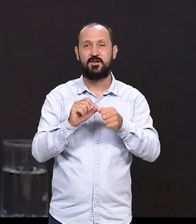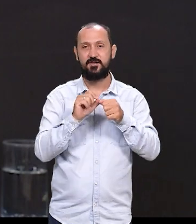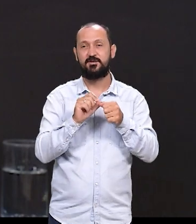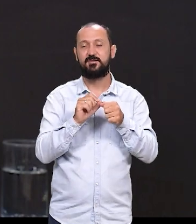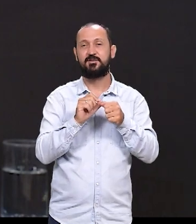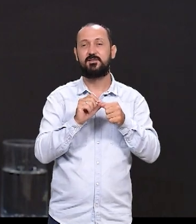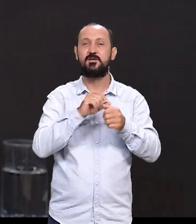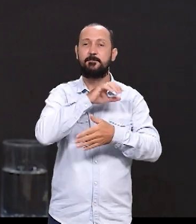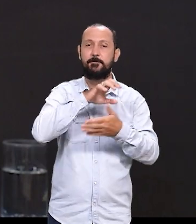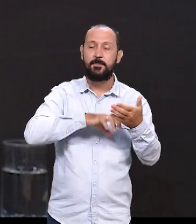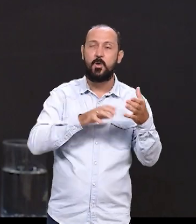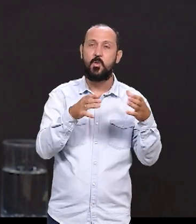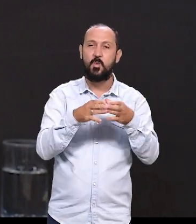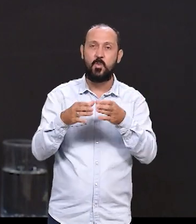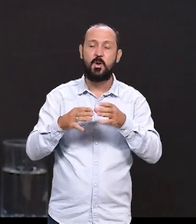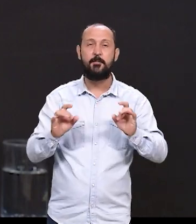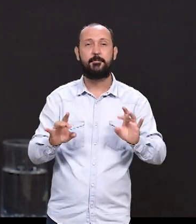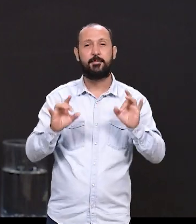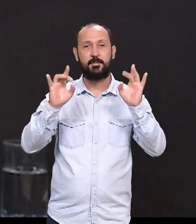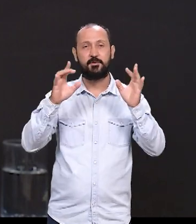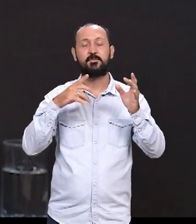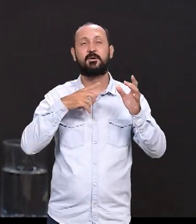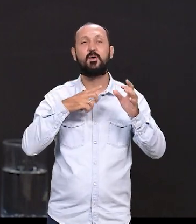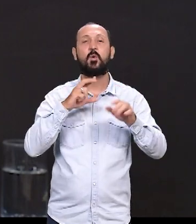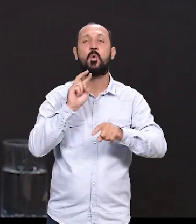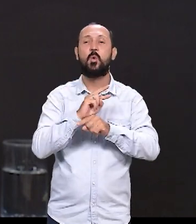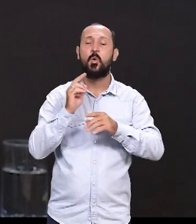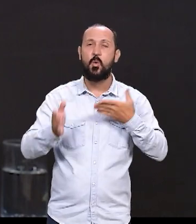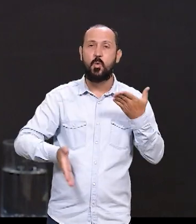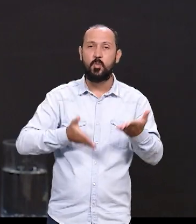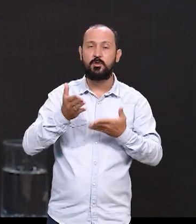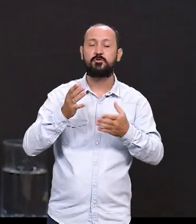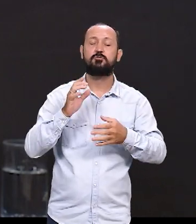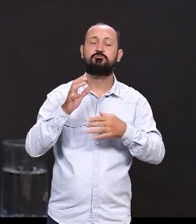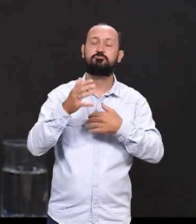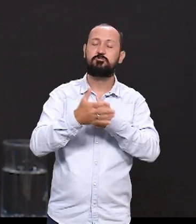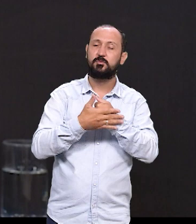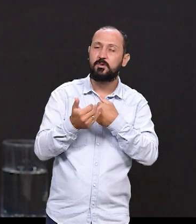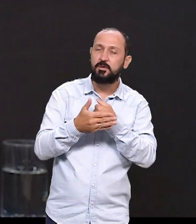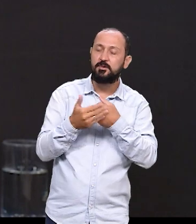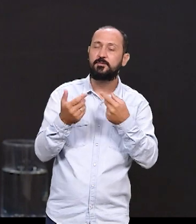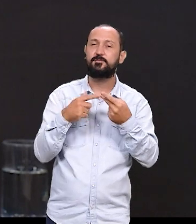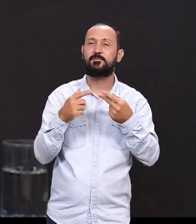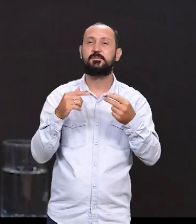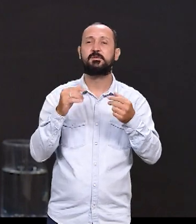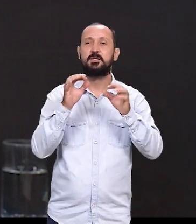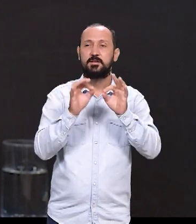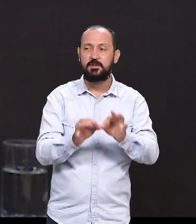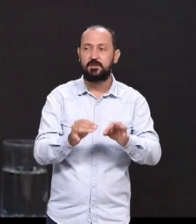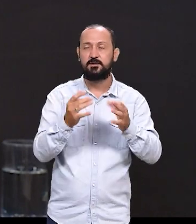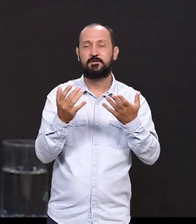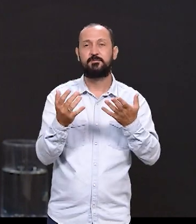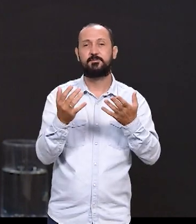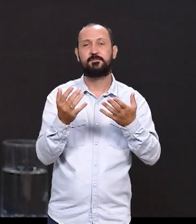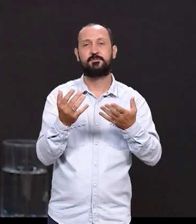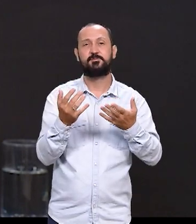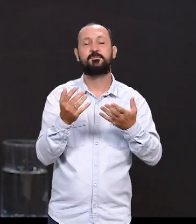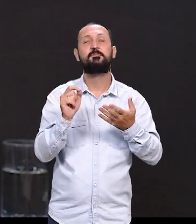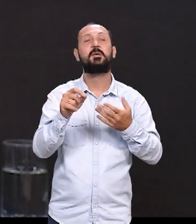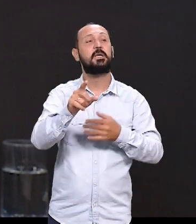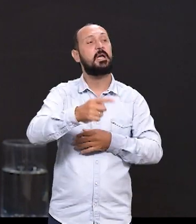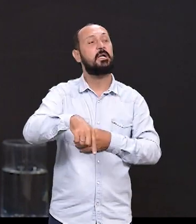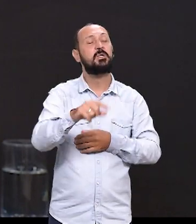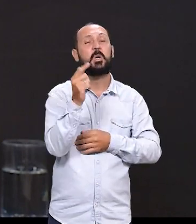conscientizar além da gente levar eh os exames uma equipe especializada é tratar esses pacientes também de forma carinhosa de forma